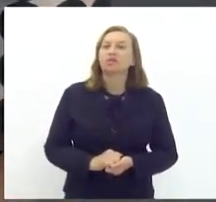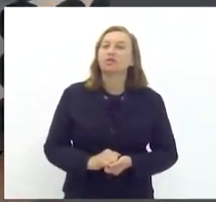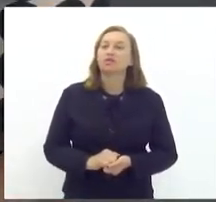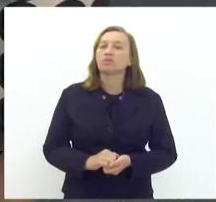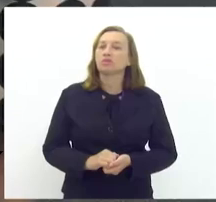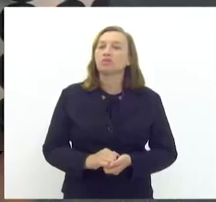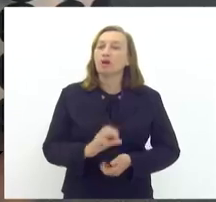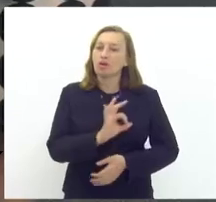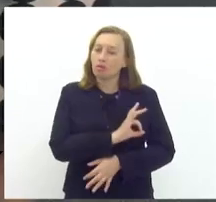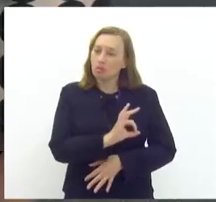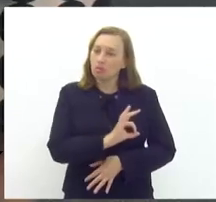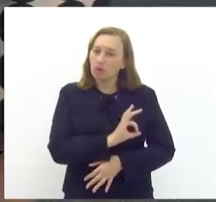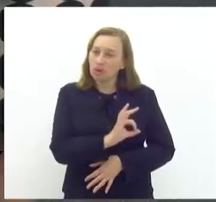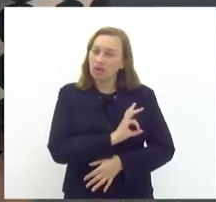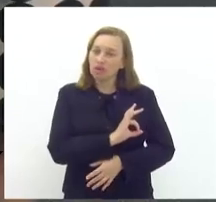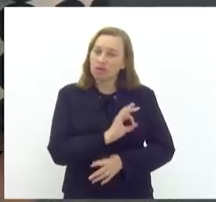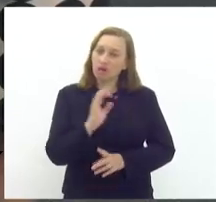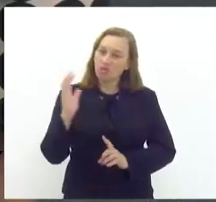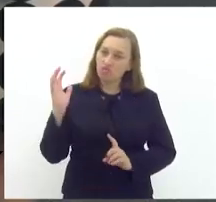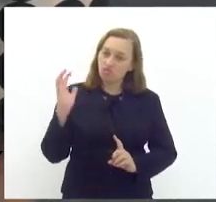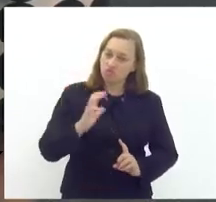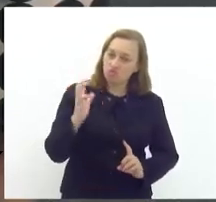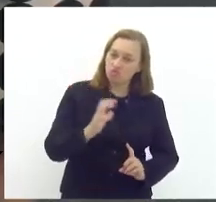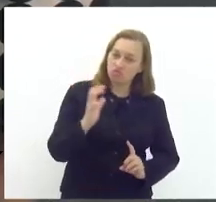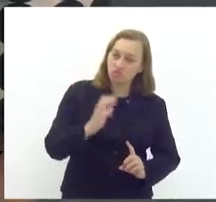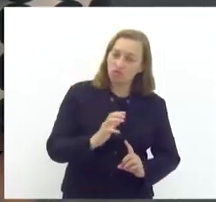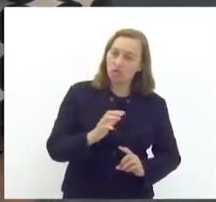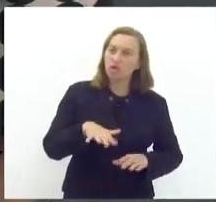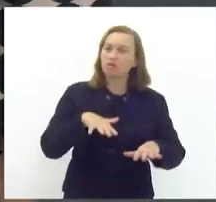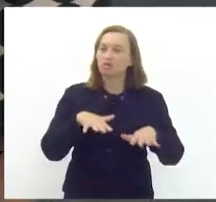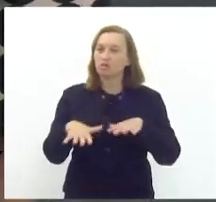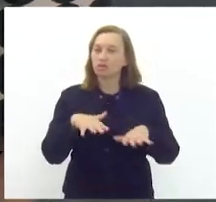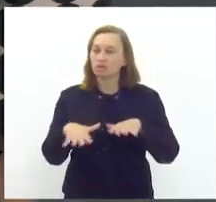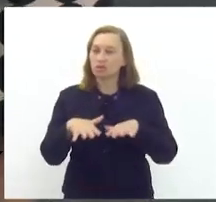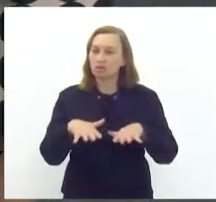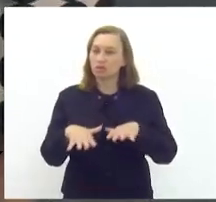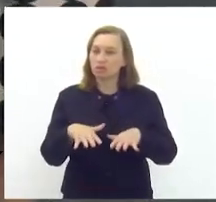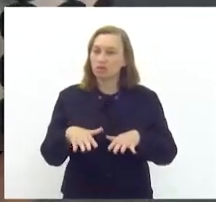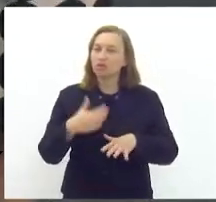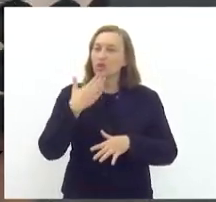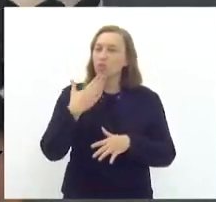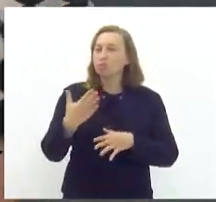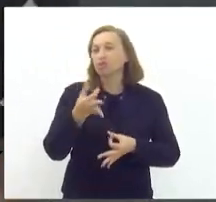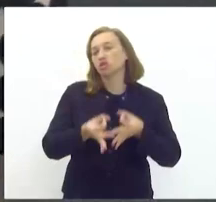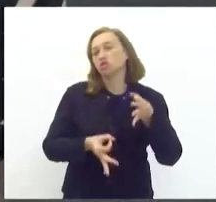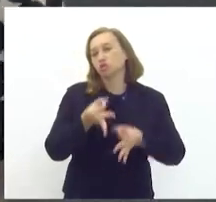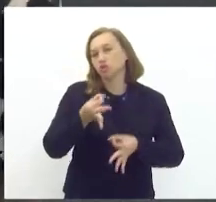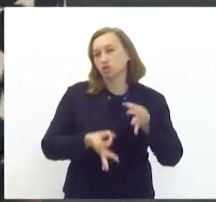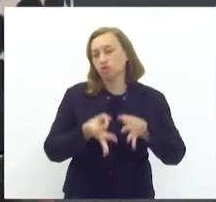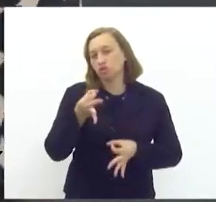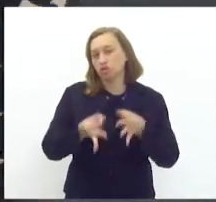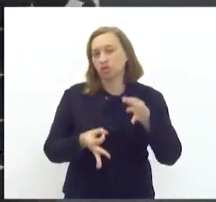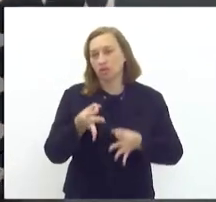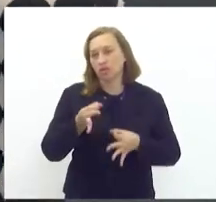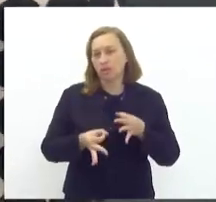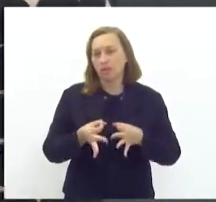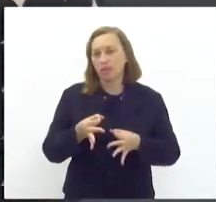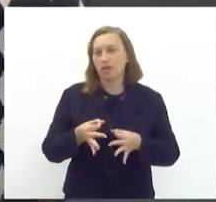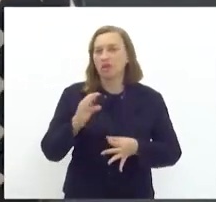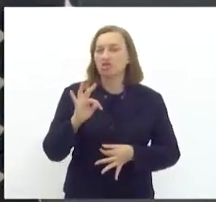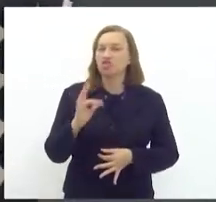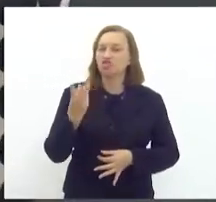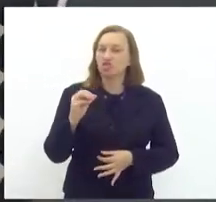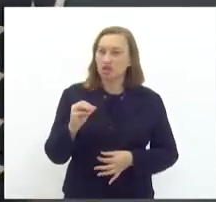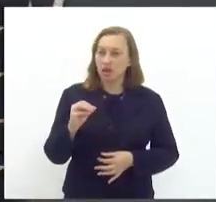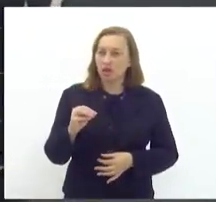do Estado reprimiu uma manifestação em com pedido de justiça para Tiago